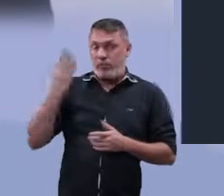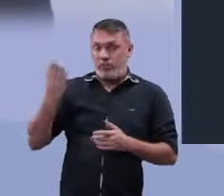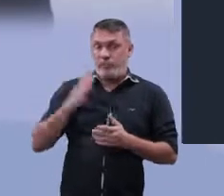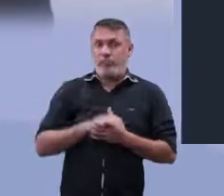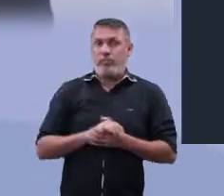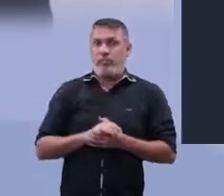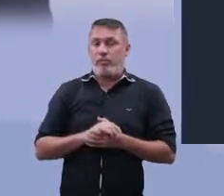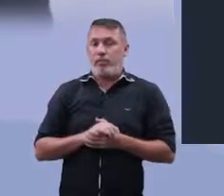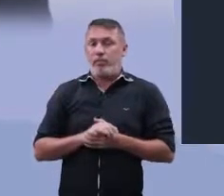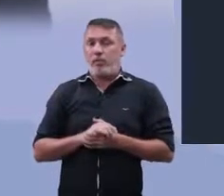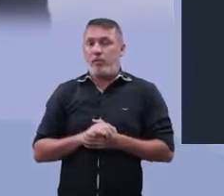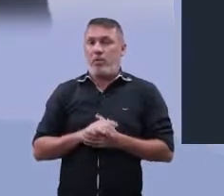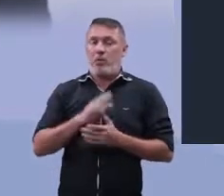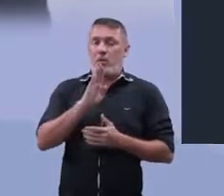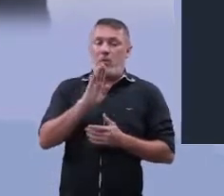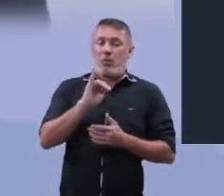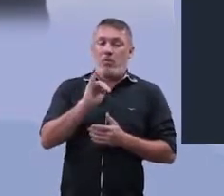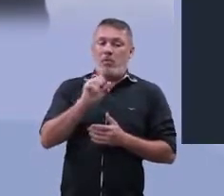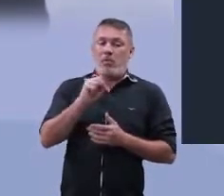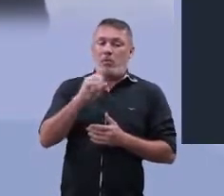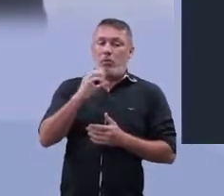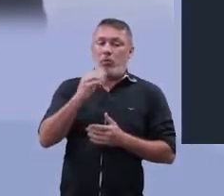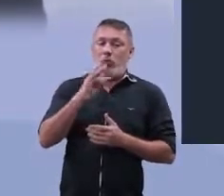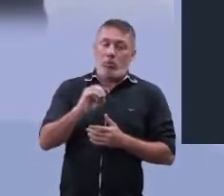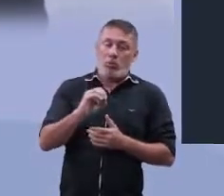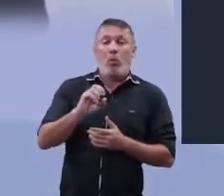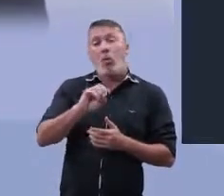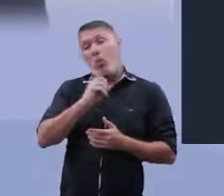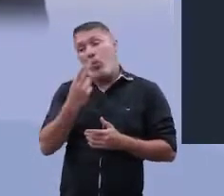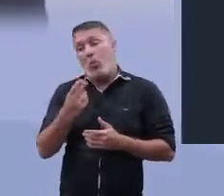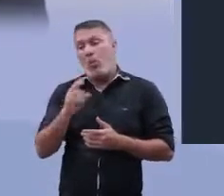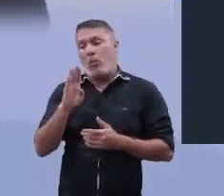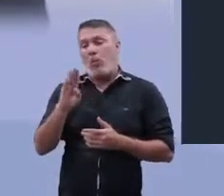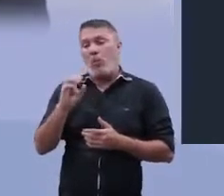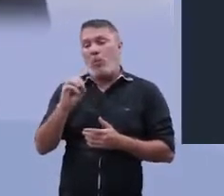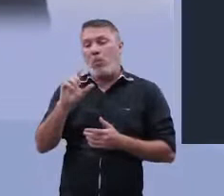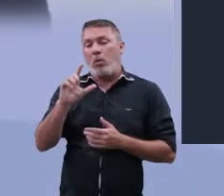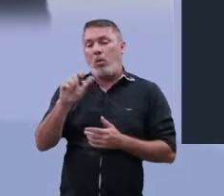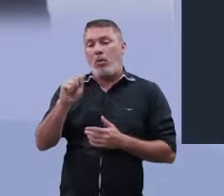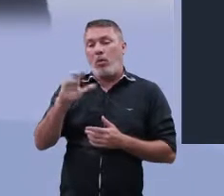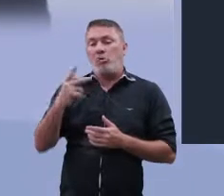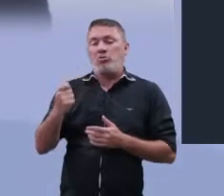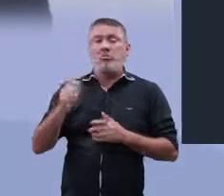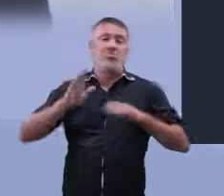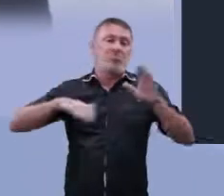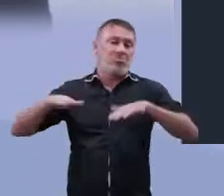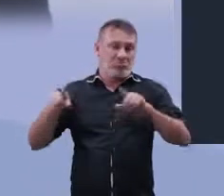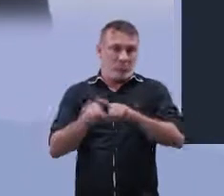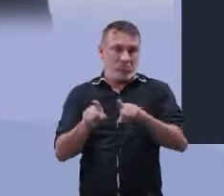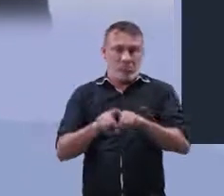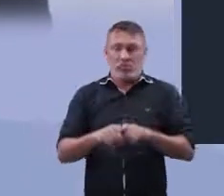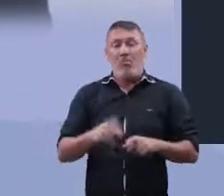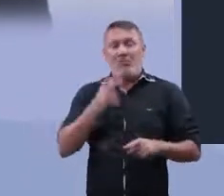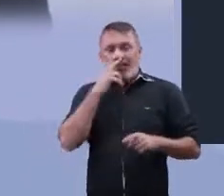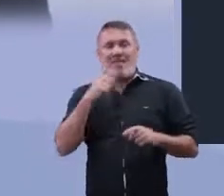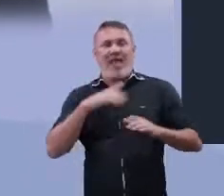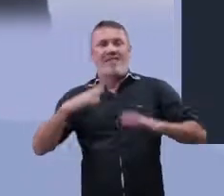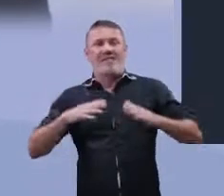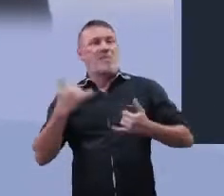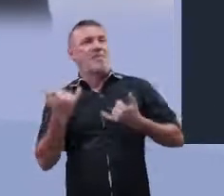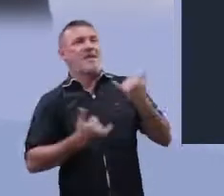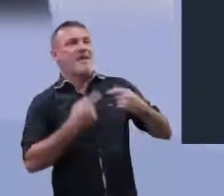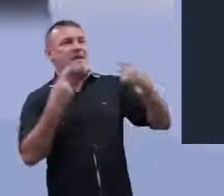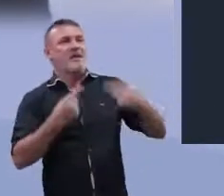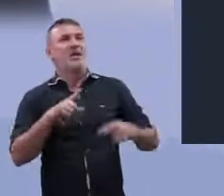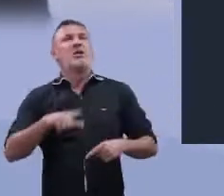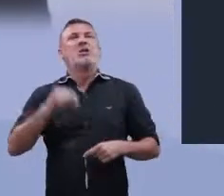imagem de biscoito ou bolacha, de acordo com a região do país também, isso vai variar. E também existe até uma competição, né,